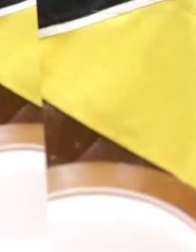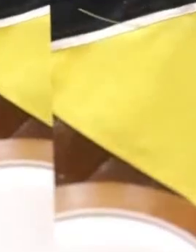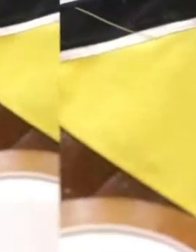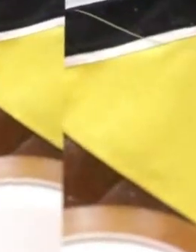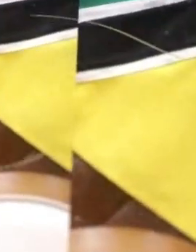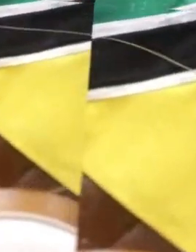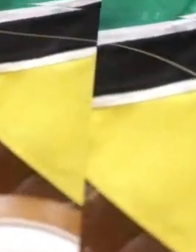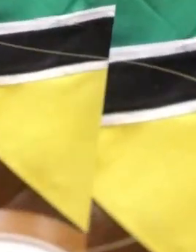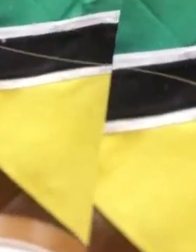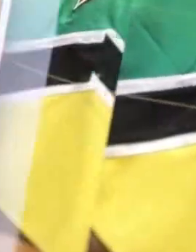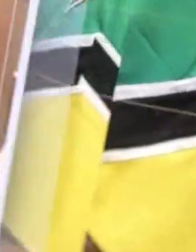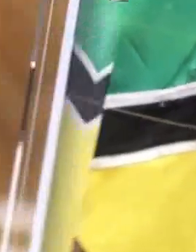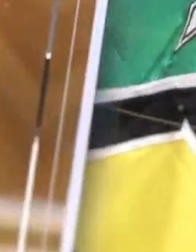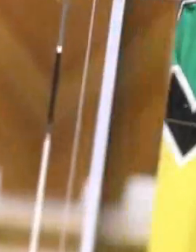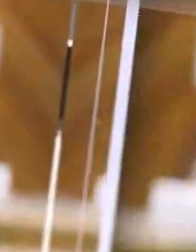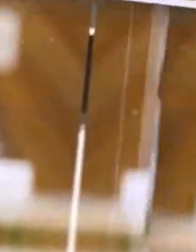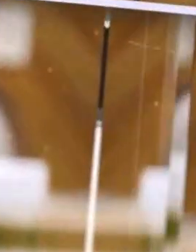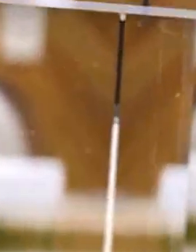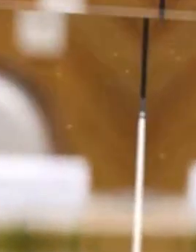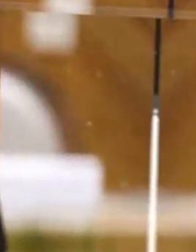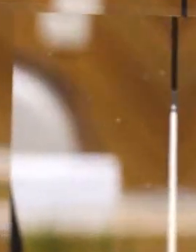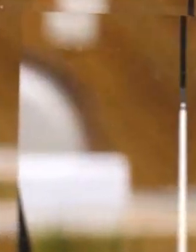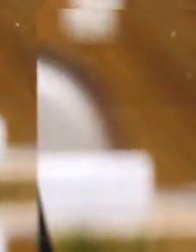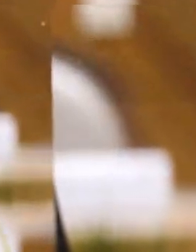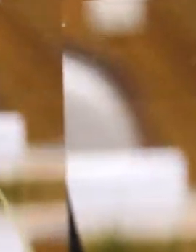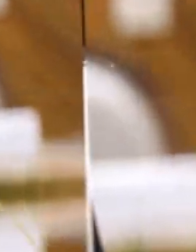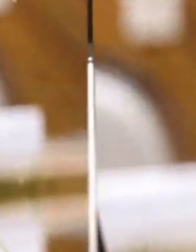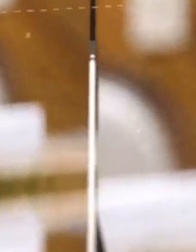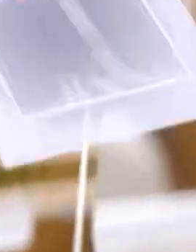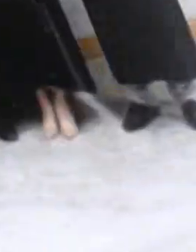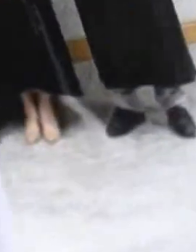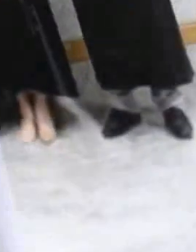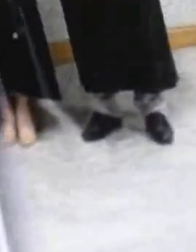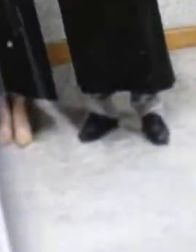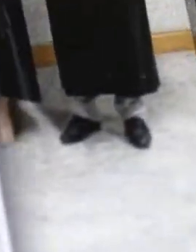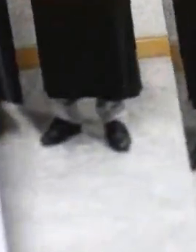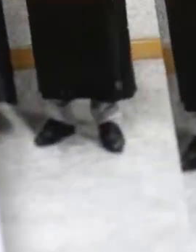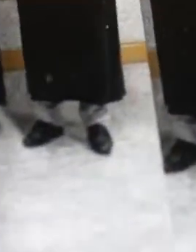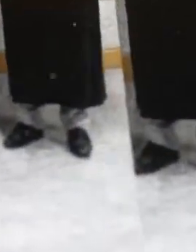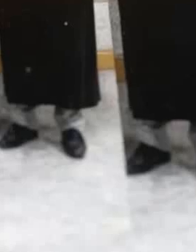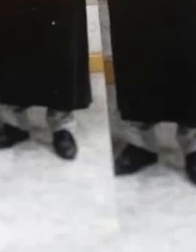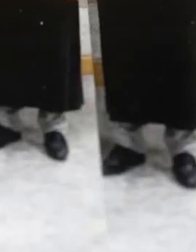Sequência de marca plenária. Tribunal Regional Eleitoral da Paz e Magistrados.